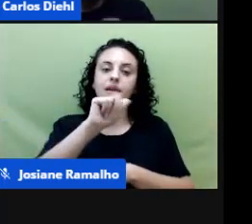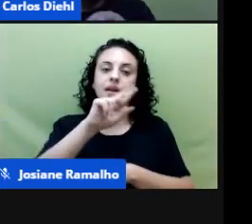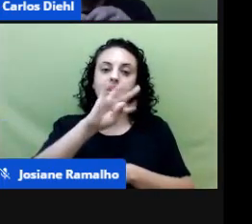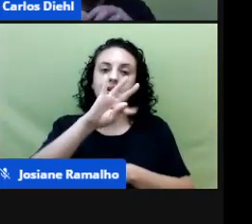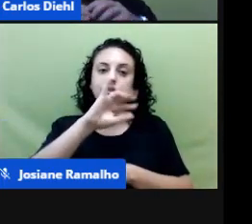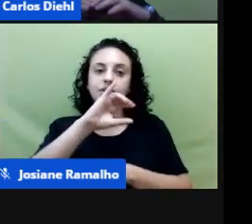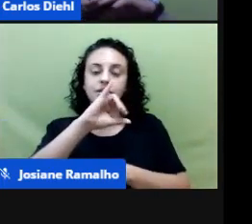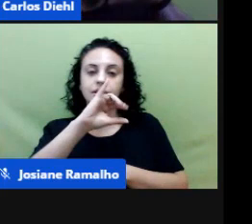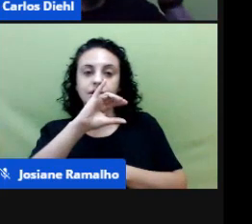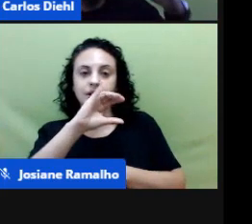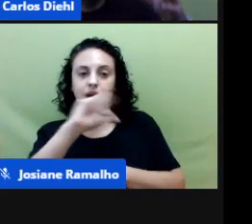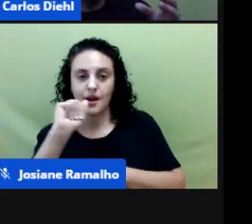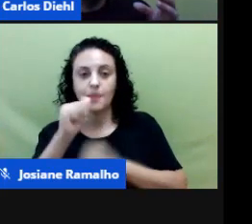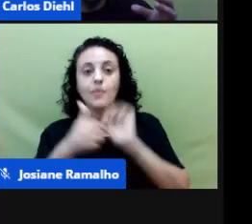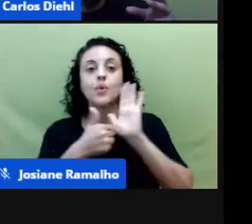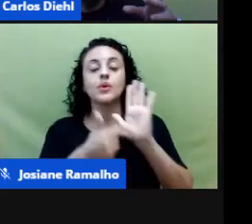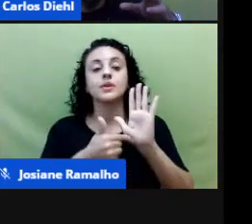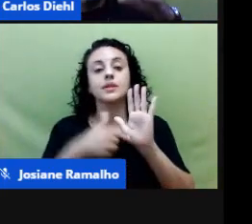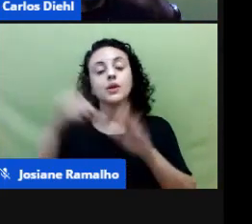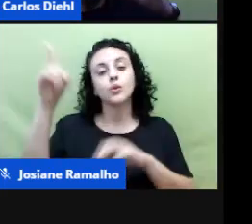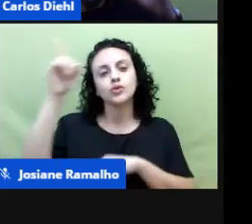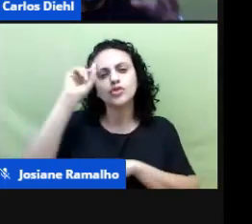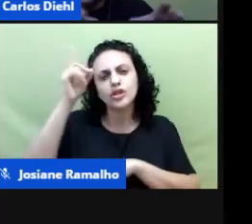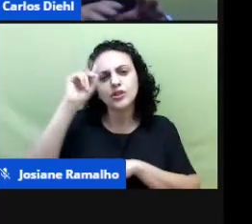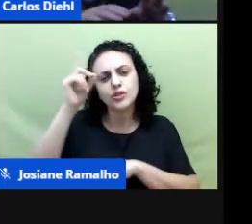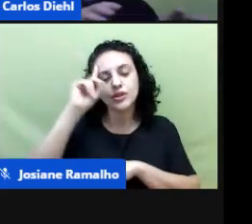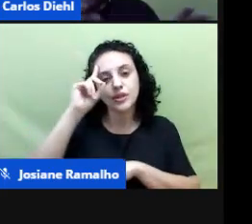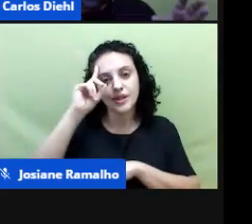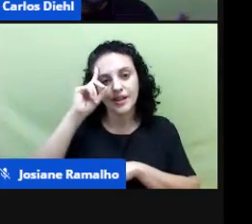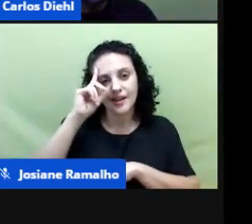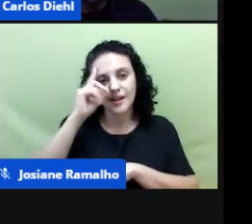vez deles se distanciarem, eles não